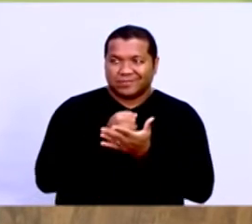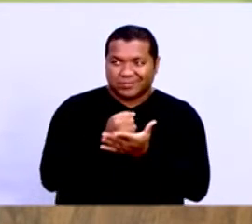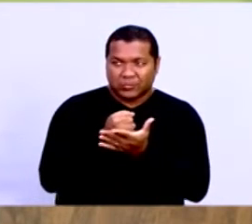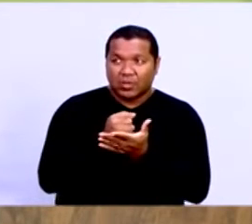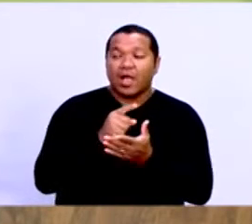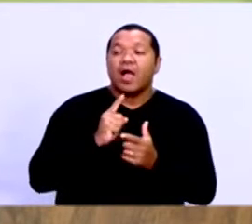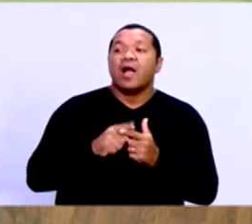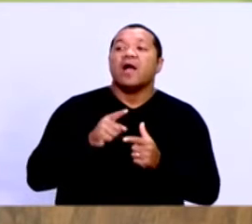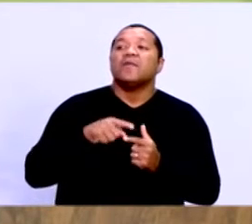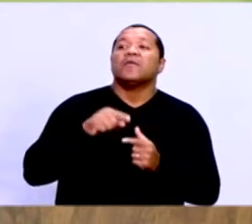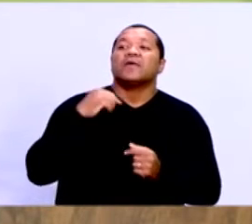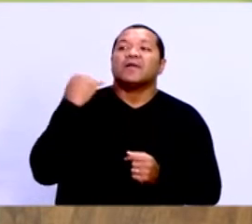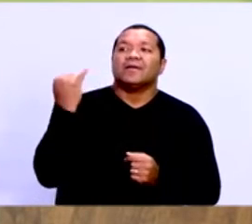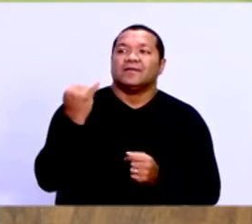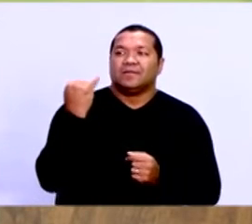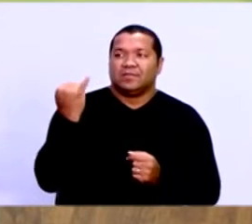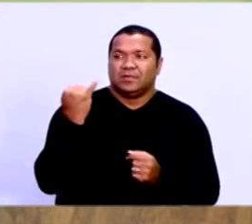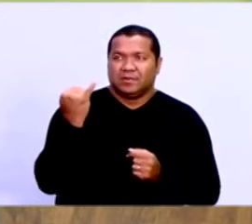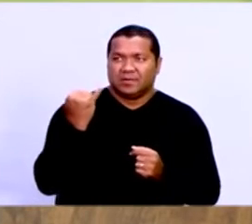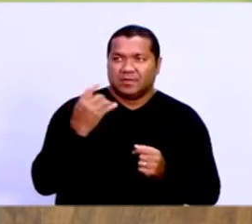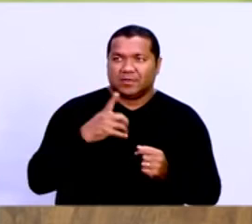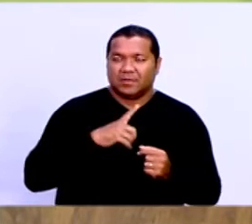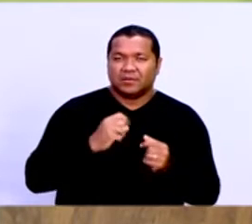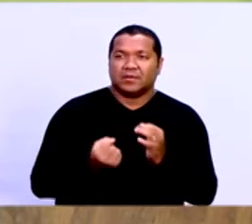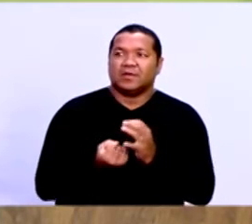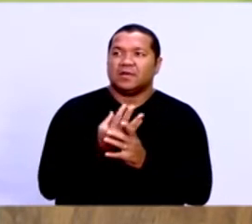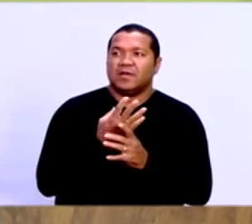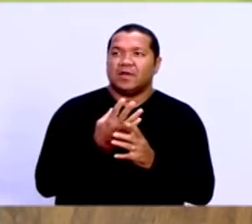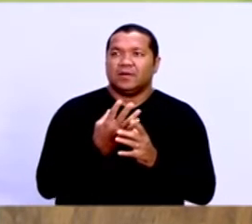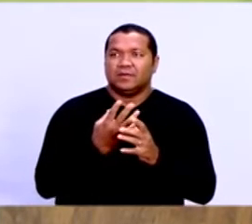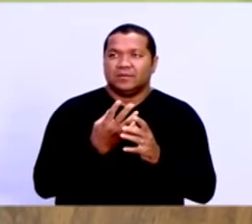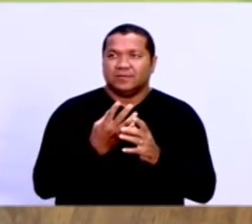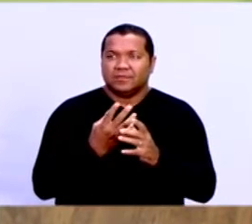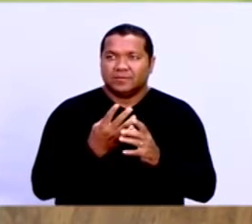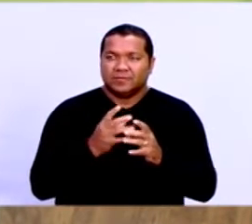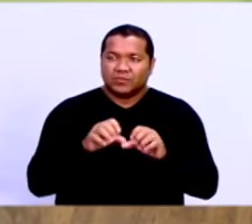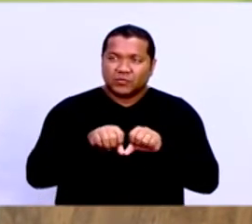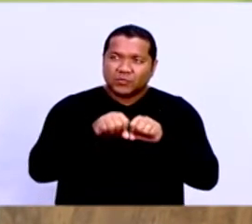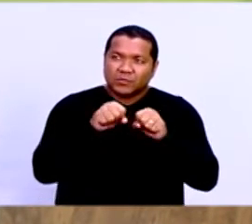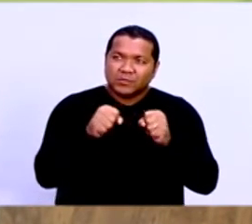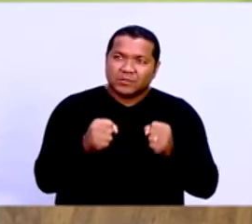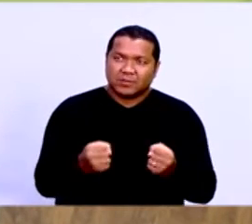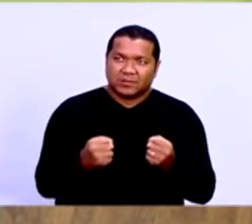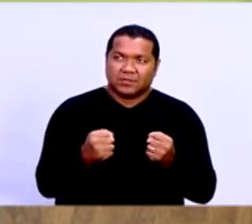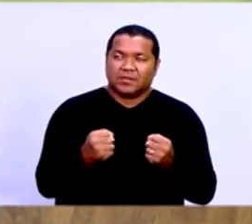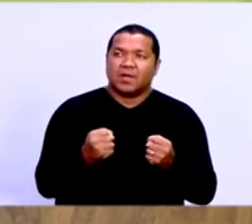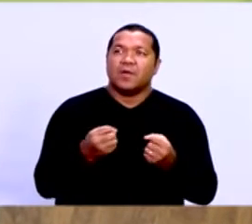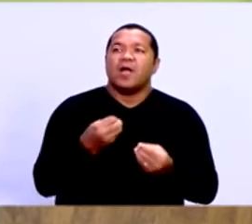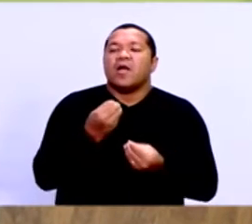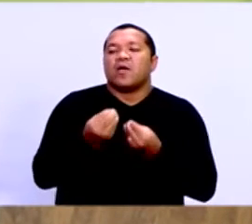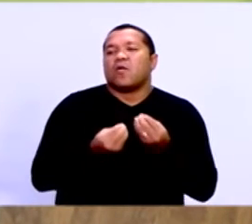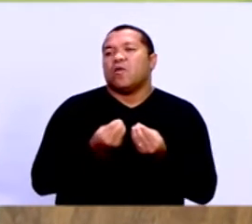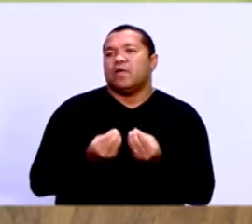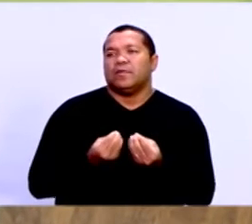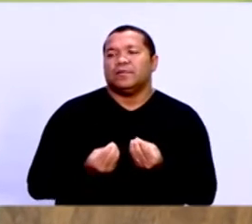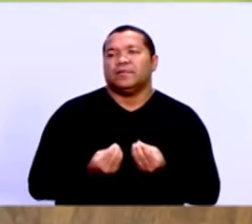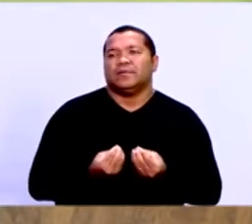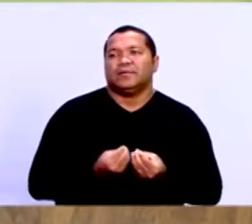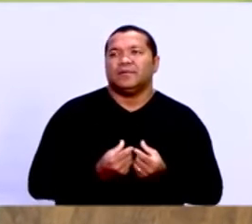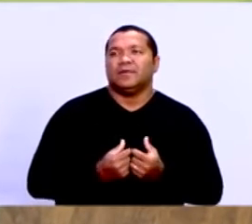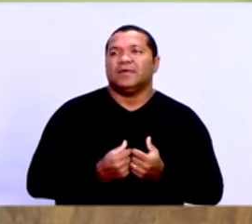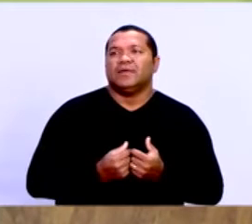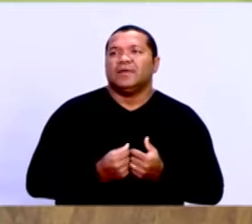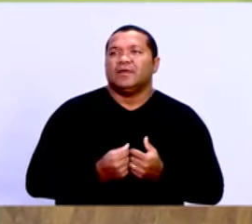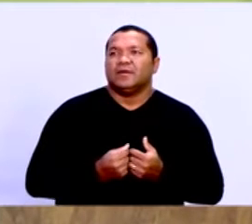importância do tipo de se projetar um sistema é que como nem todos os há